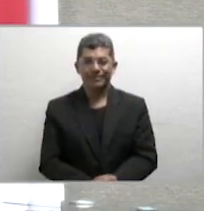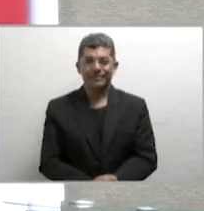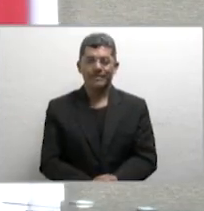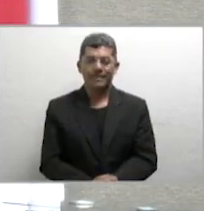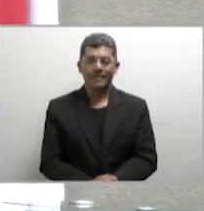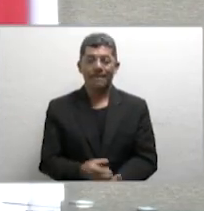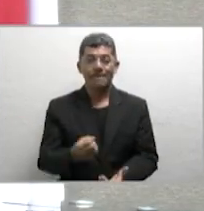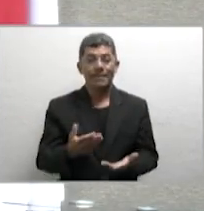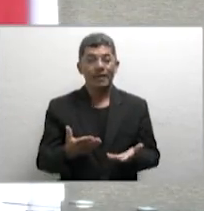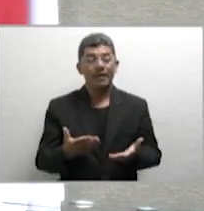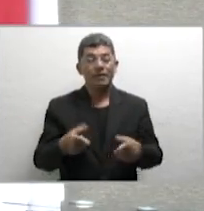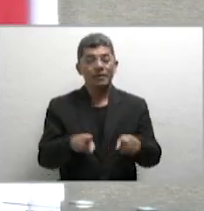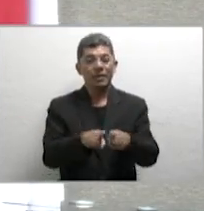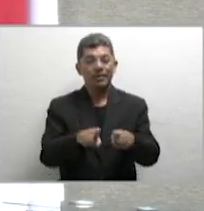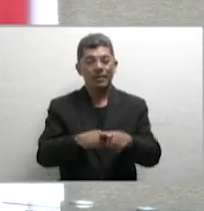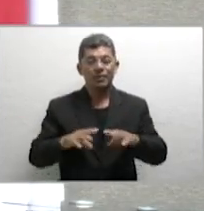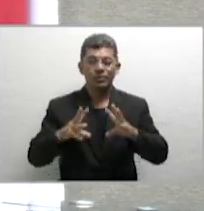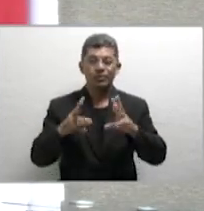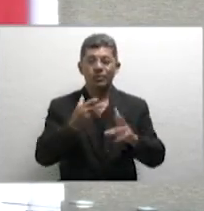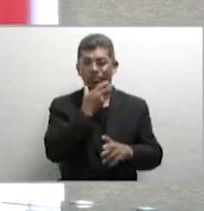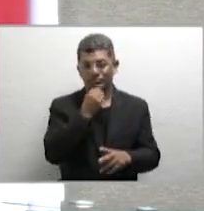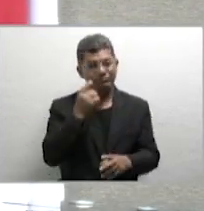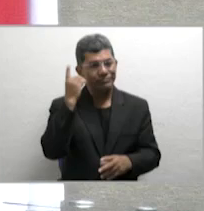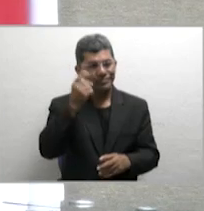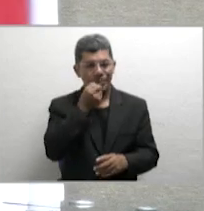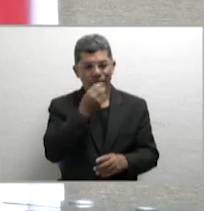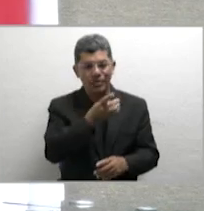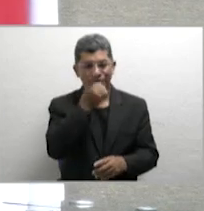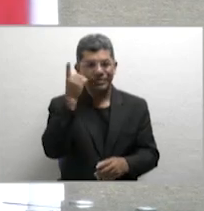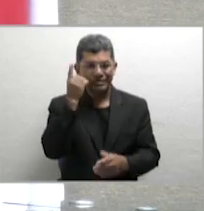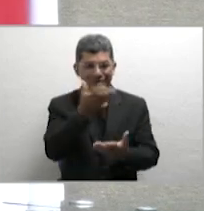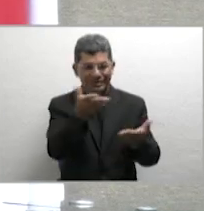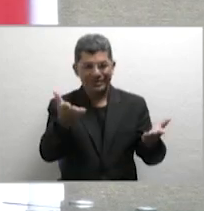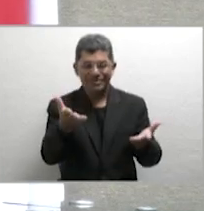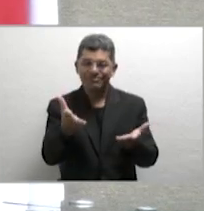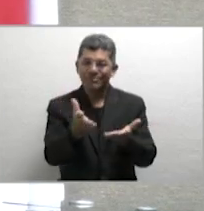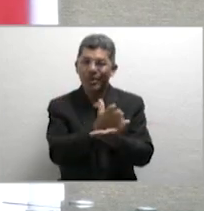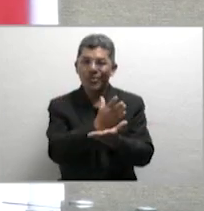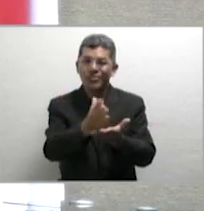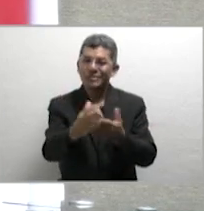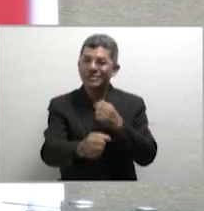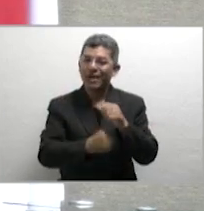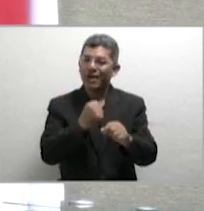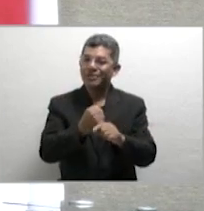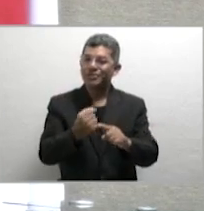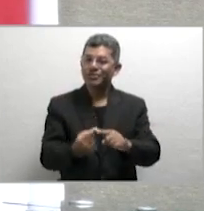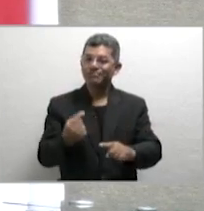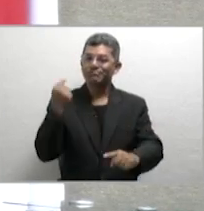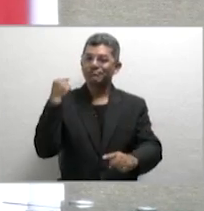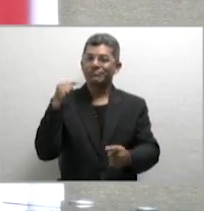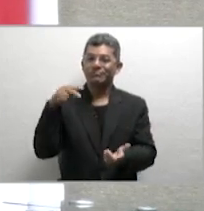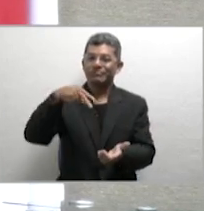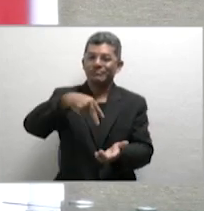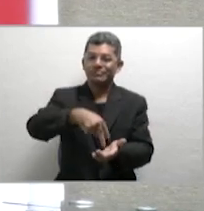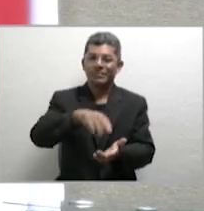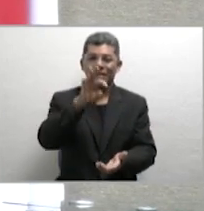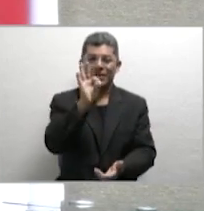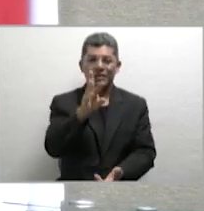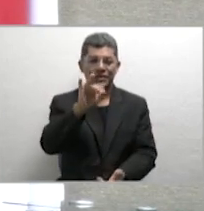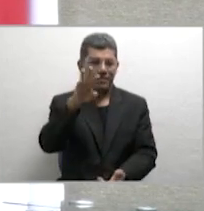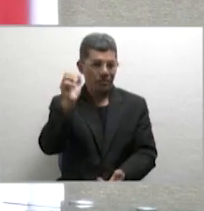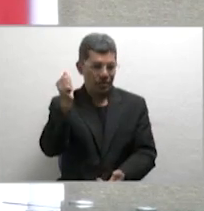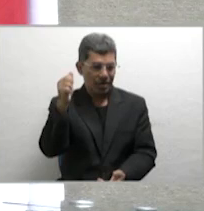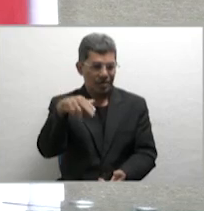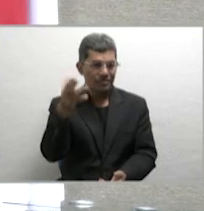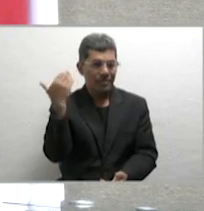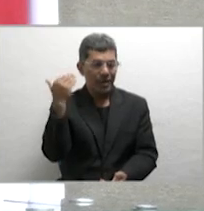Bom dia, senhores deputados. Fazia alguns anos que eu não subia em uma tribuna. Tive a honra